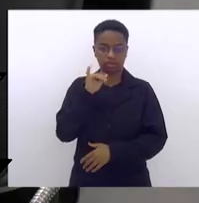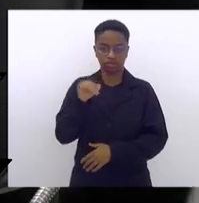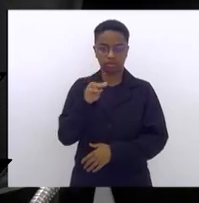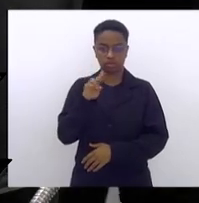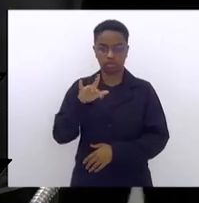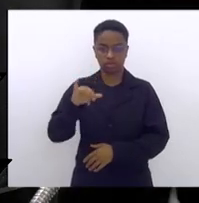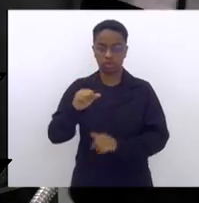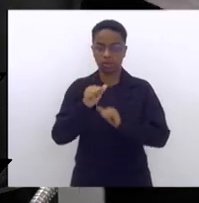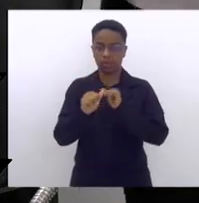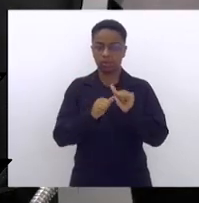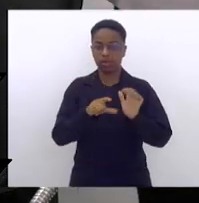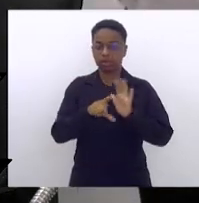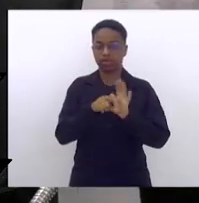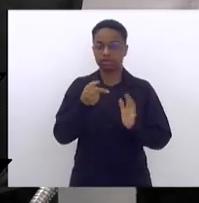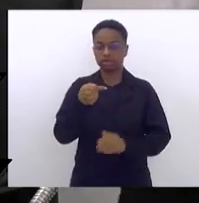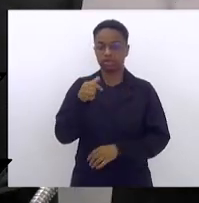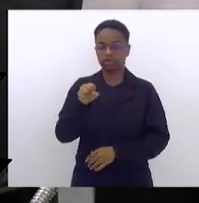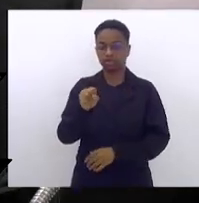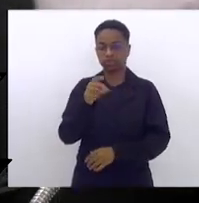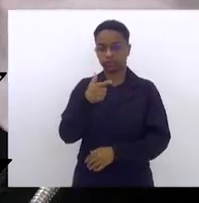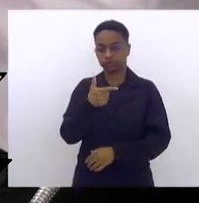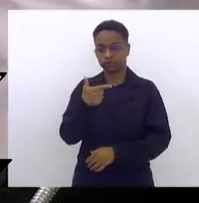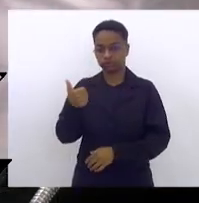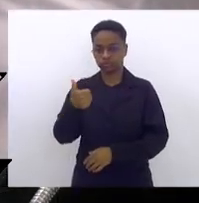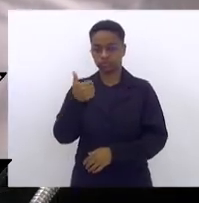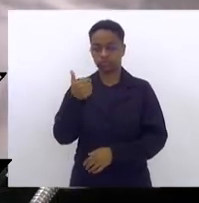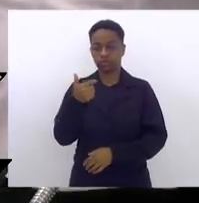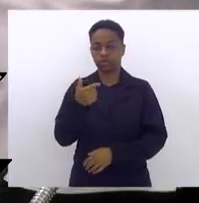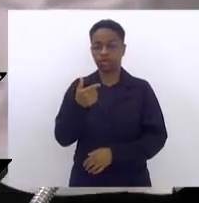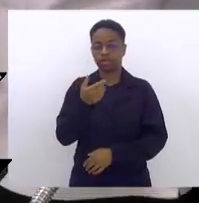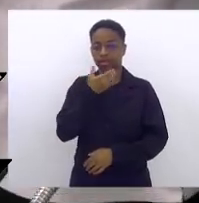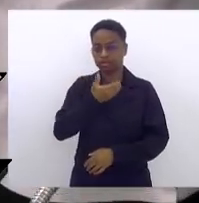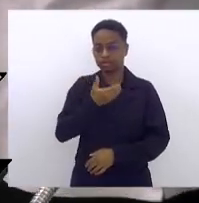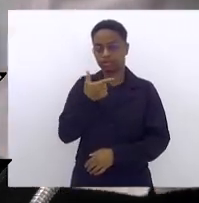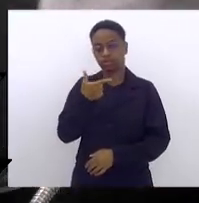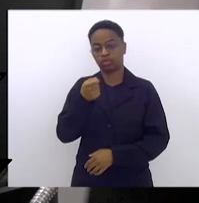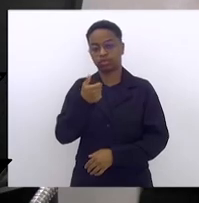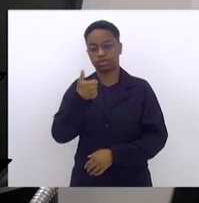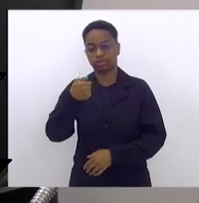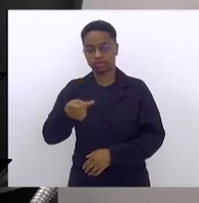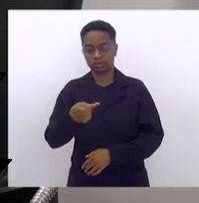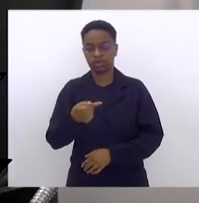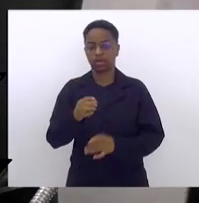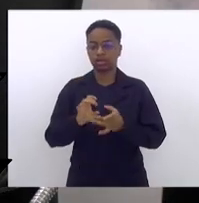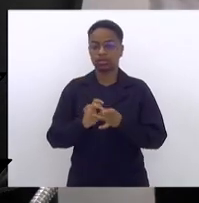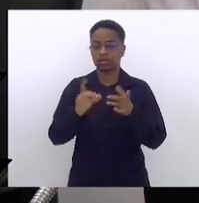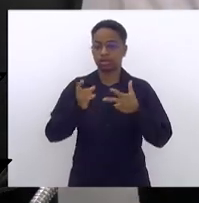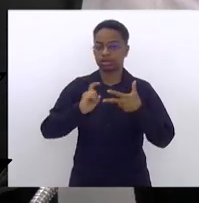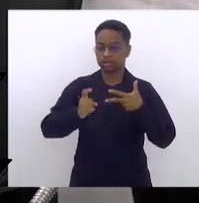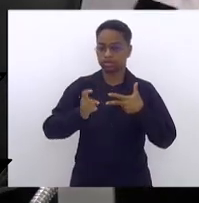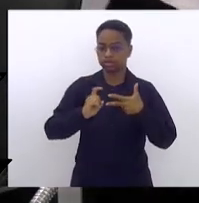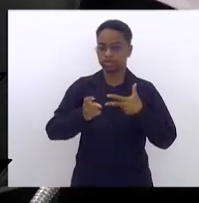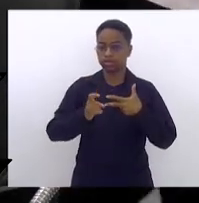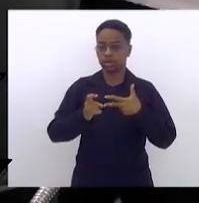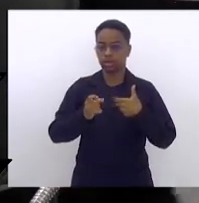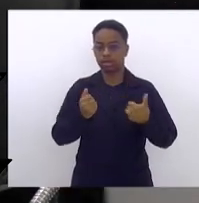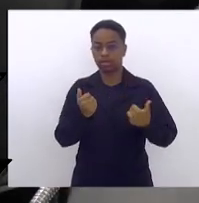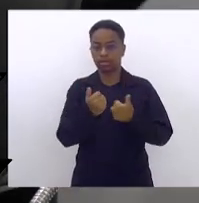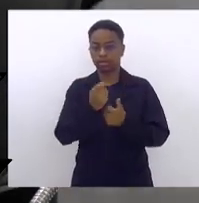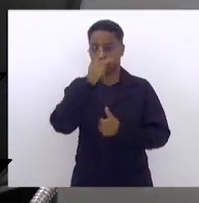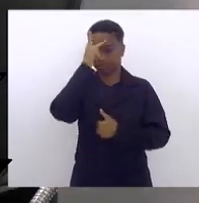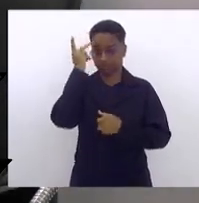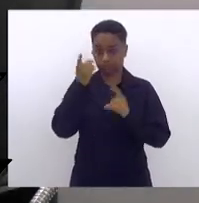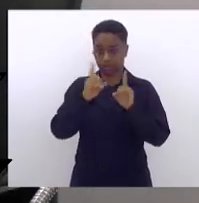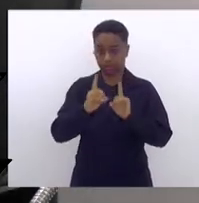que altera a Lei 7821 de 20 de dezembro de 2017, que autoriza o Poder Executivo a assegurar às pessoas com deficiência